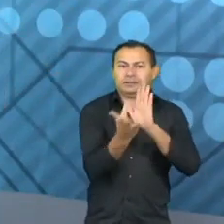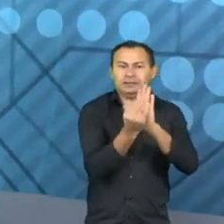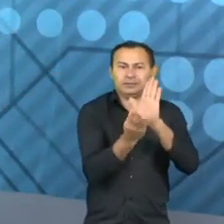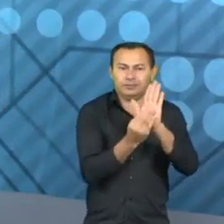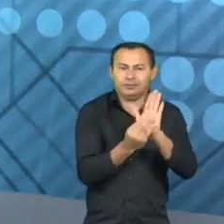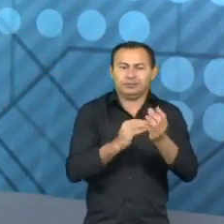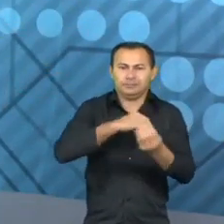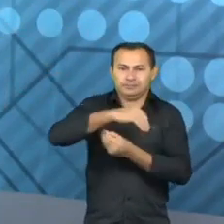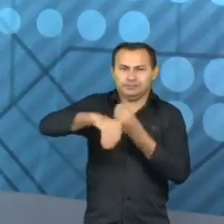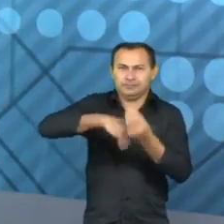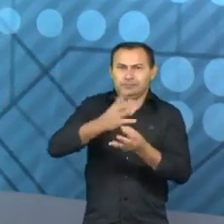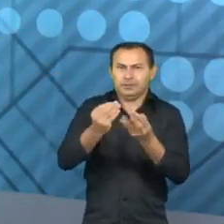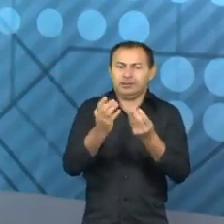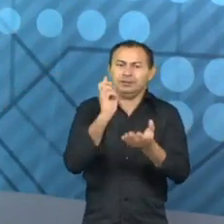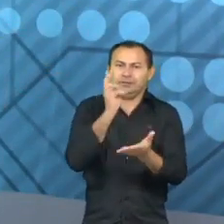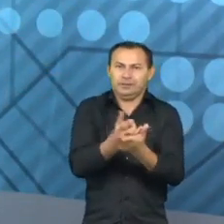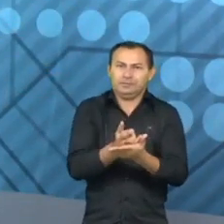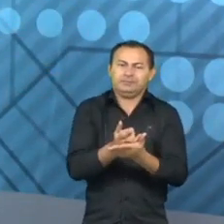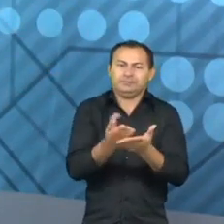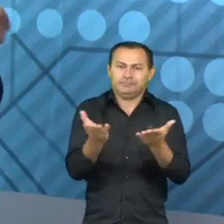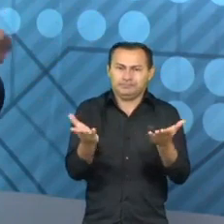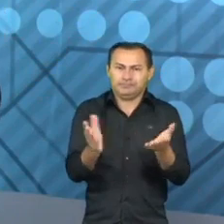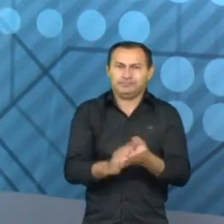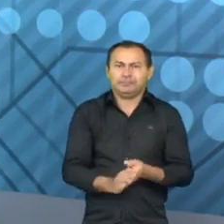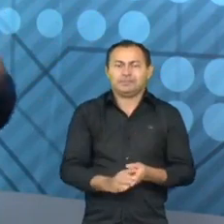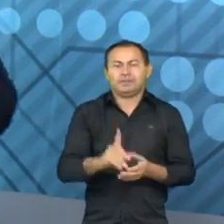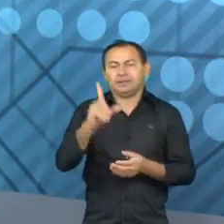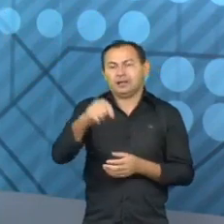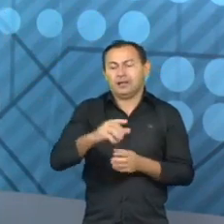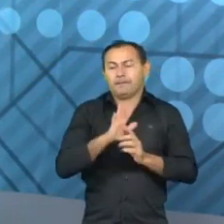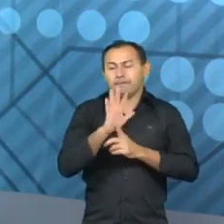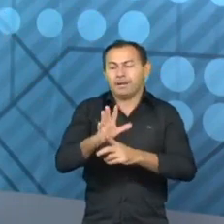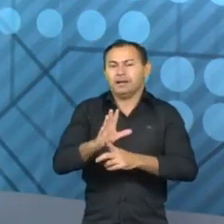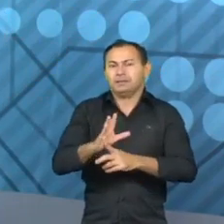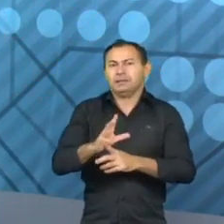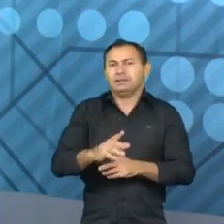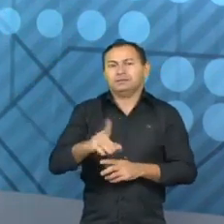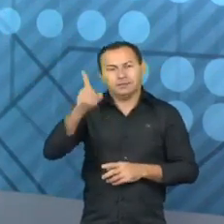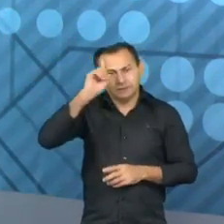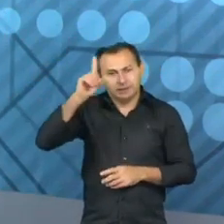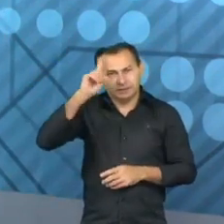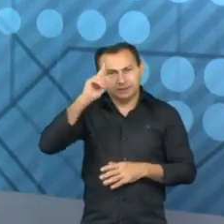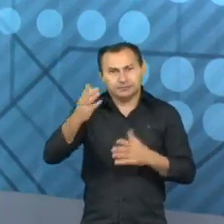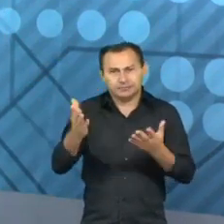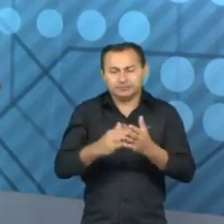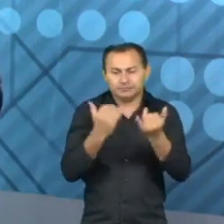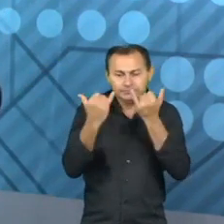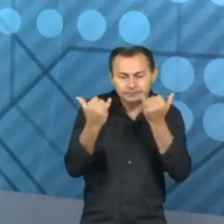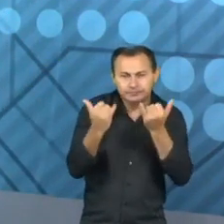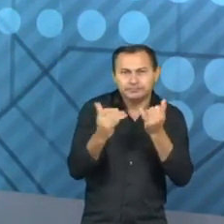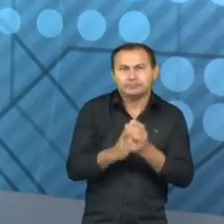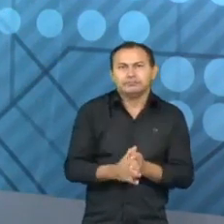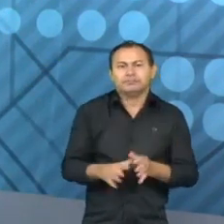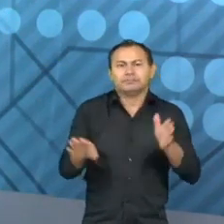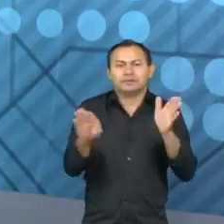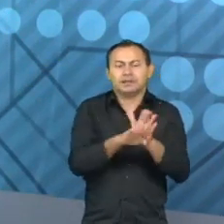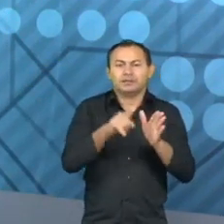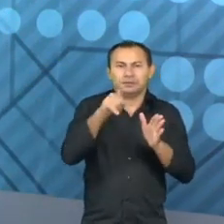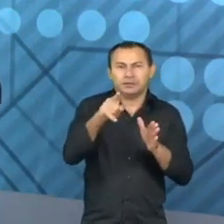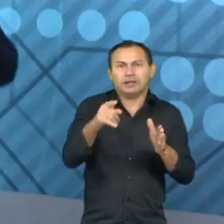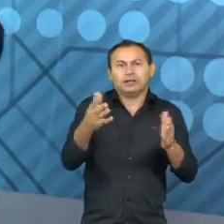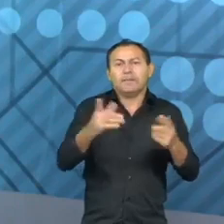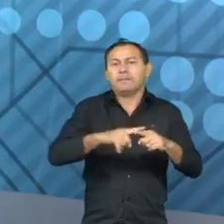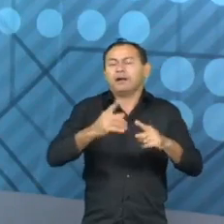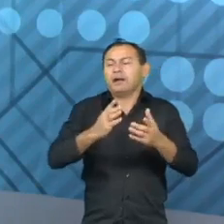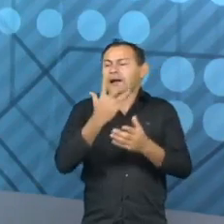ele envolve muitas vezes situações que você passa pelo dia a dia, né? Informação que chega até você, mas